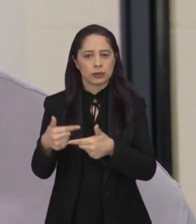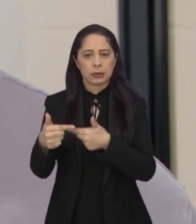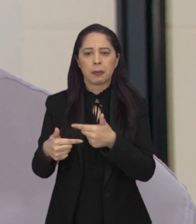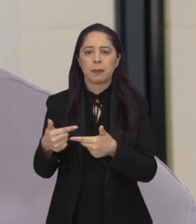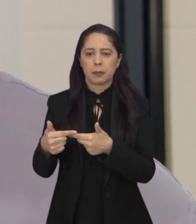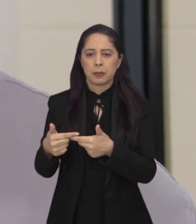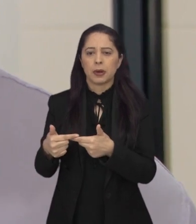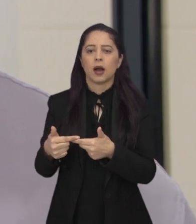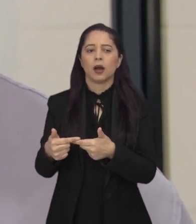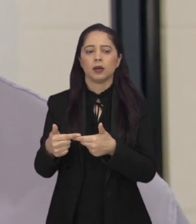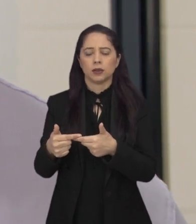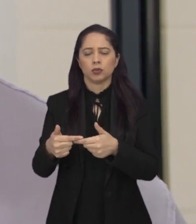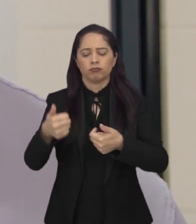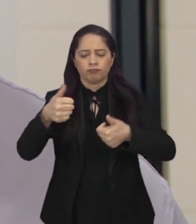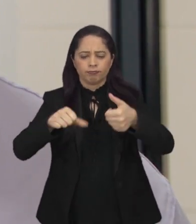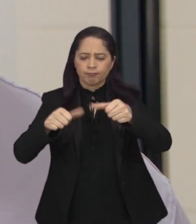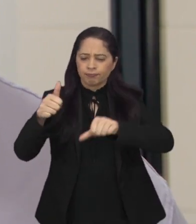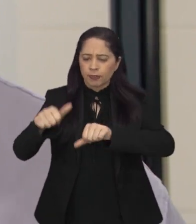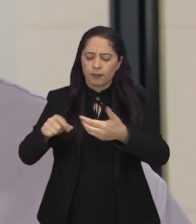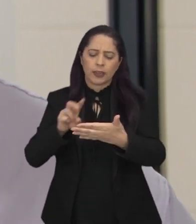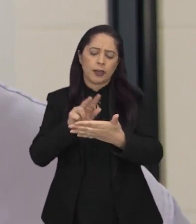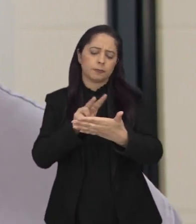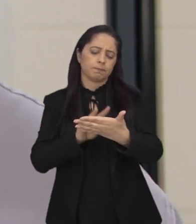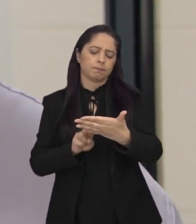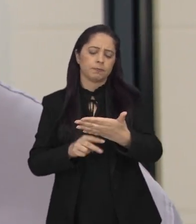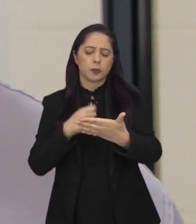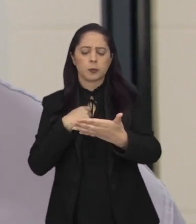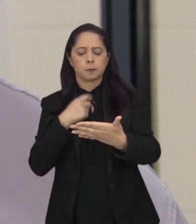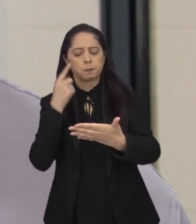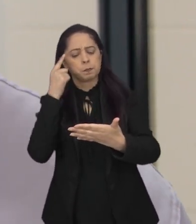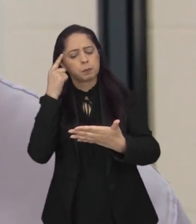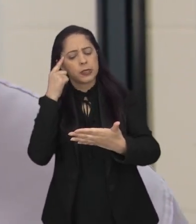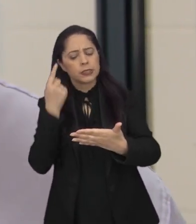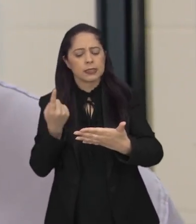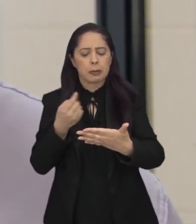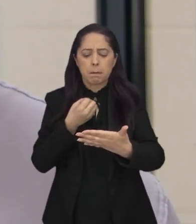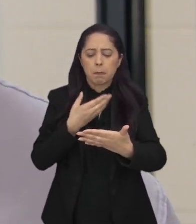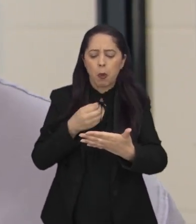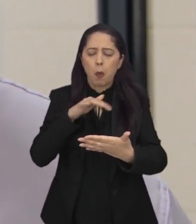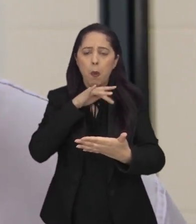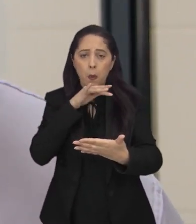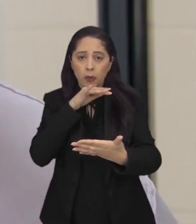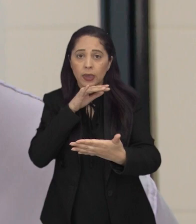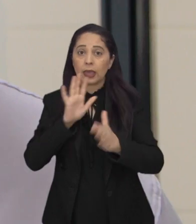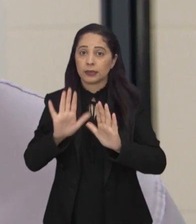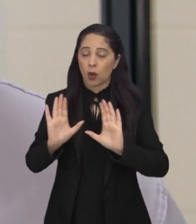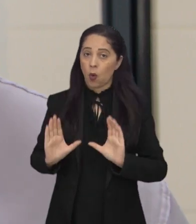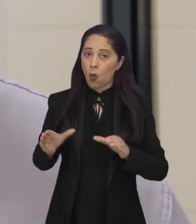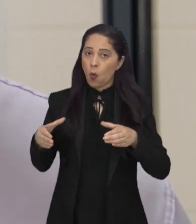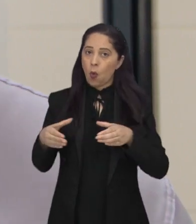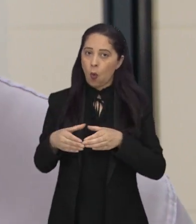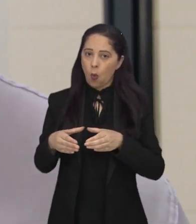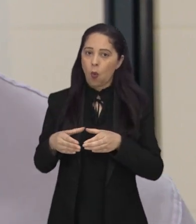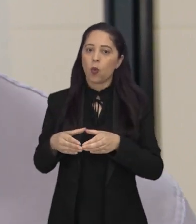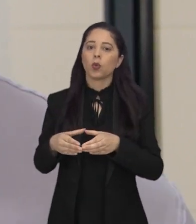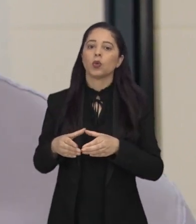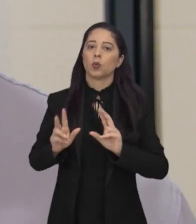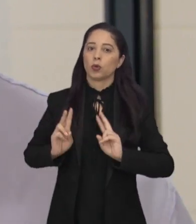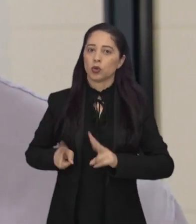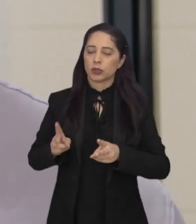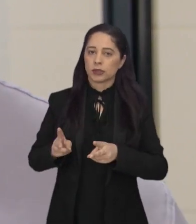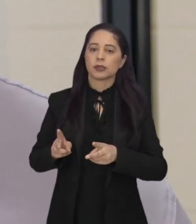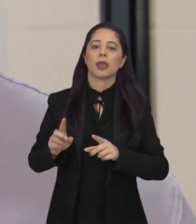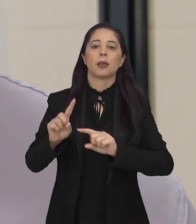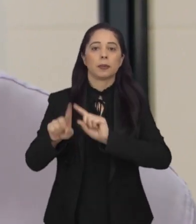colaborar, né, com aquele projeto que vem beneficiando a nossa cidade. A nossa comissão ela trabalha para que a